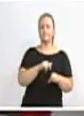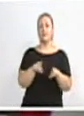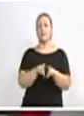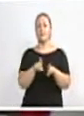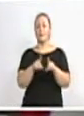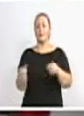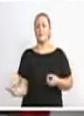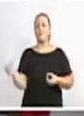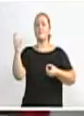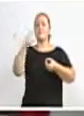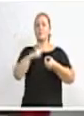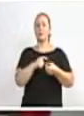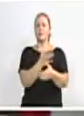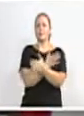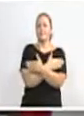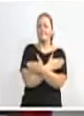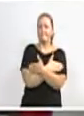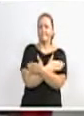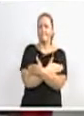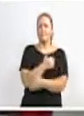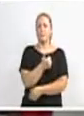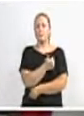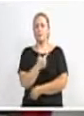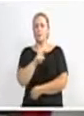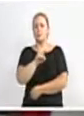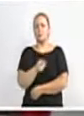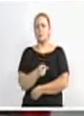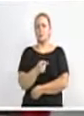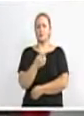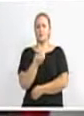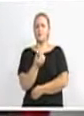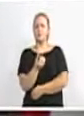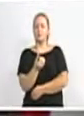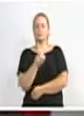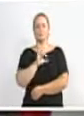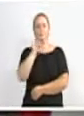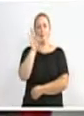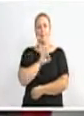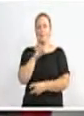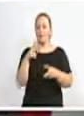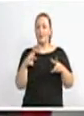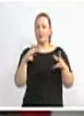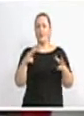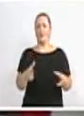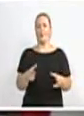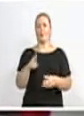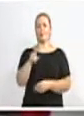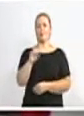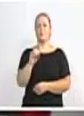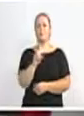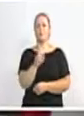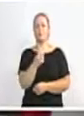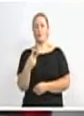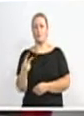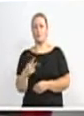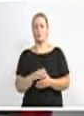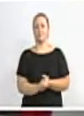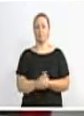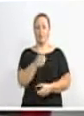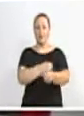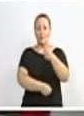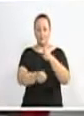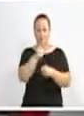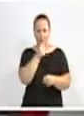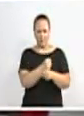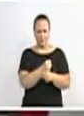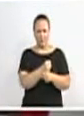a 12,6%, como fechou em 2002. Fechamos 2015 com a taxa de desemprego ainda